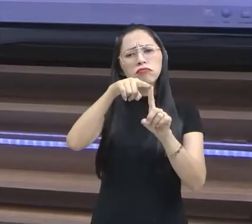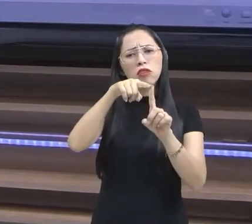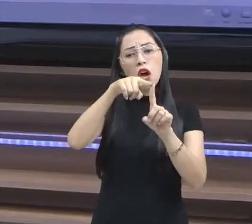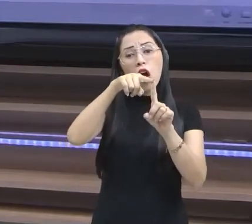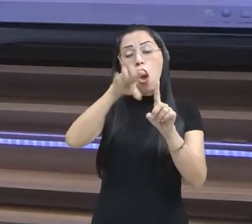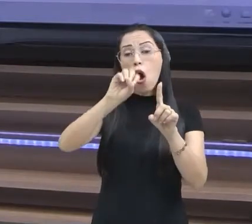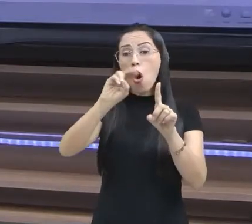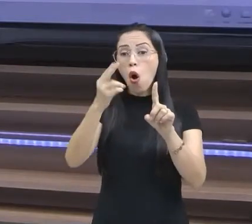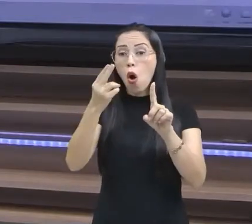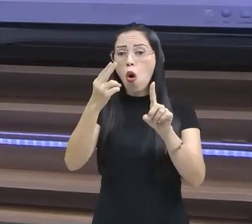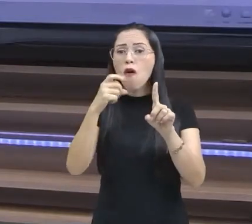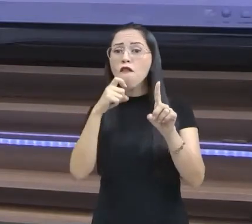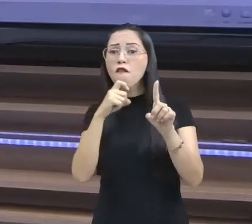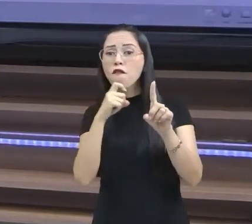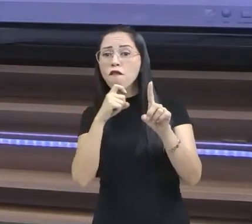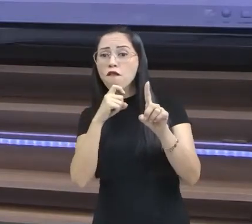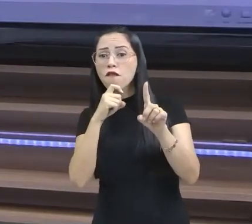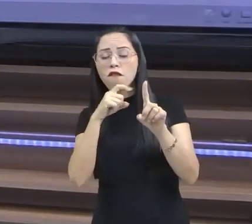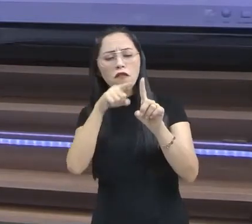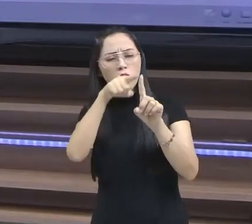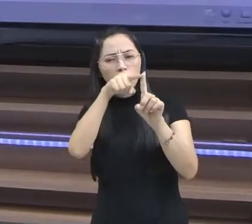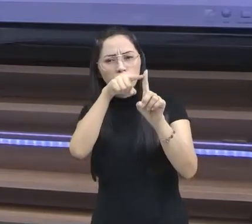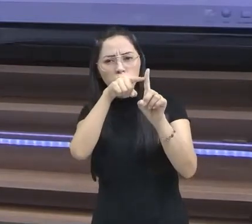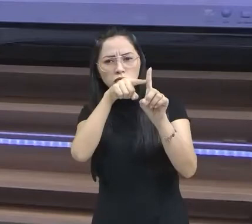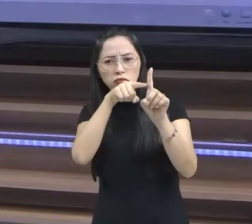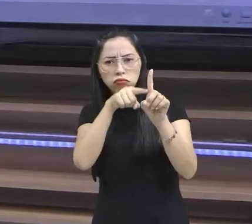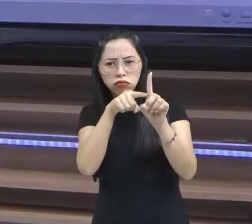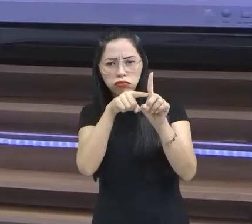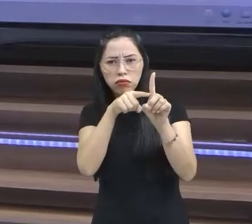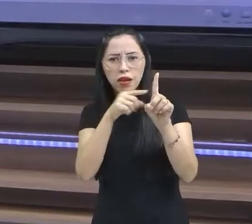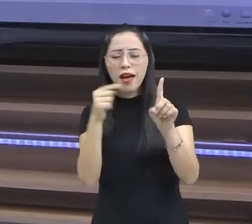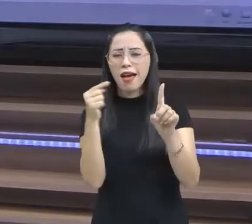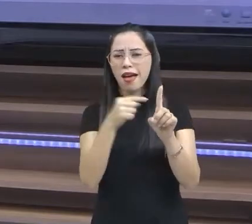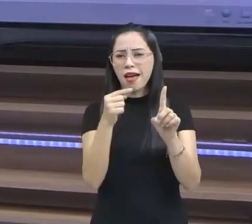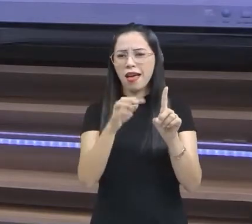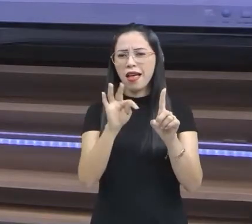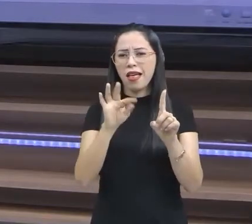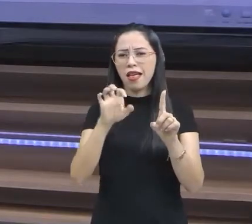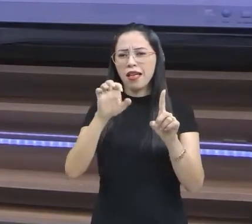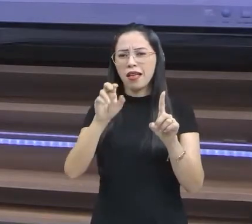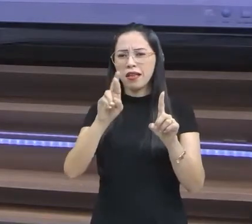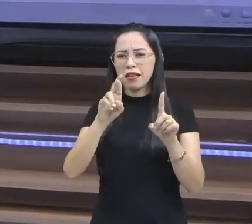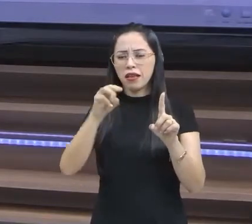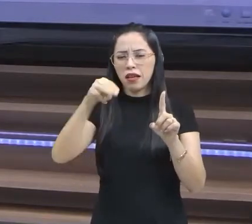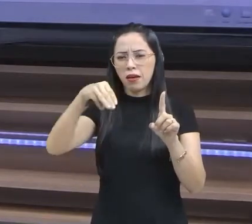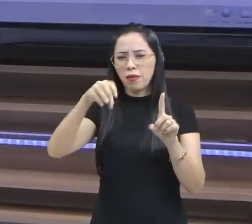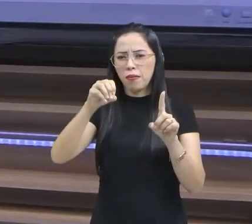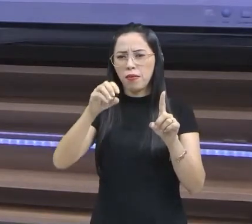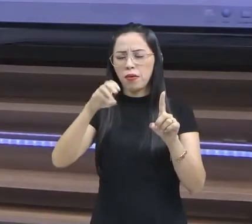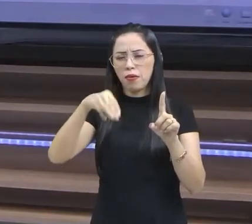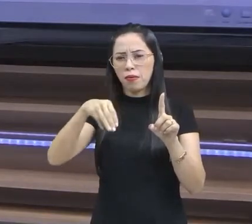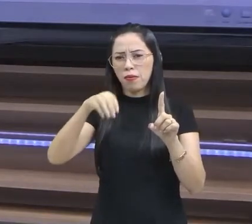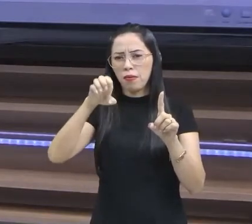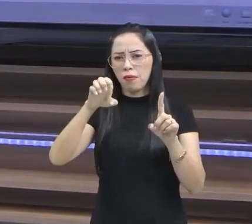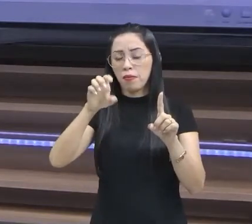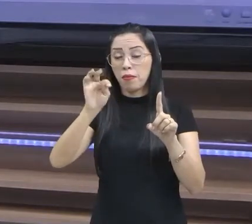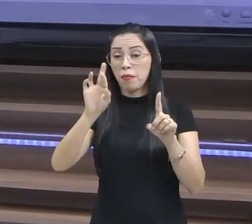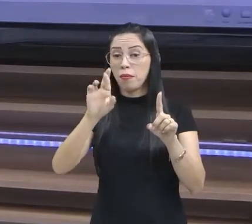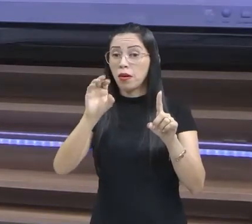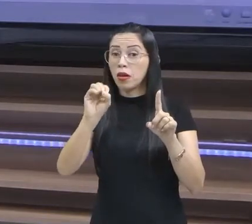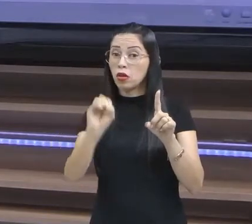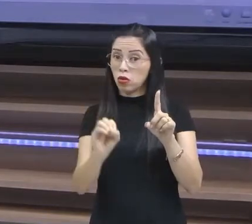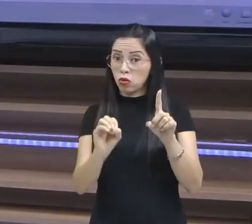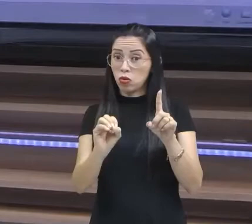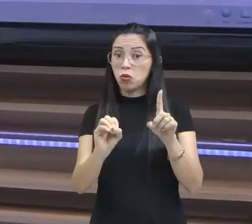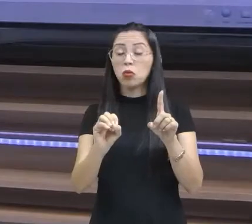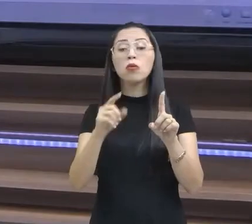frias, quando estávamos nas montanhas. E esse aparelho, o termômetro, é onde você vai ter o quê? A marcação da temperatura, né? Se é